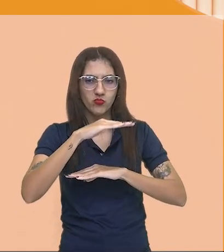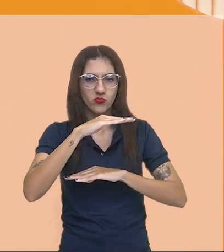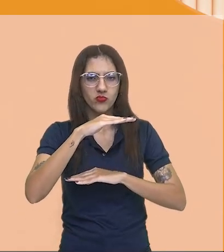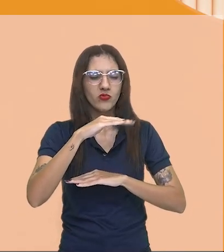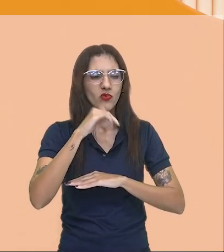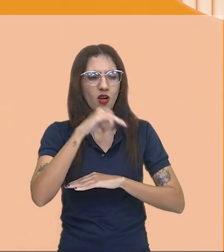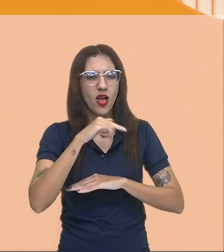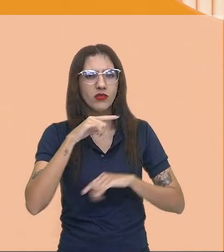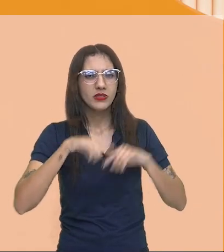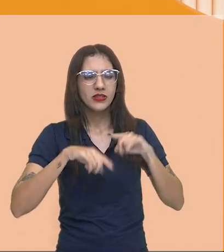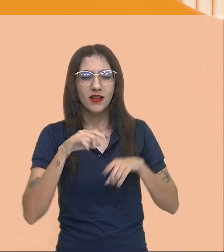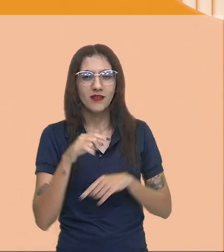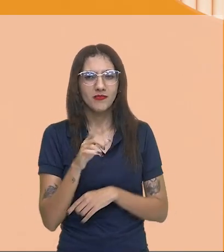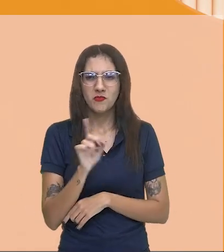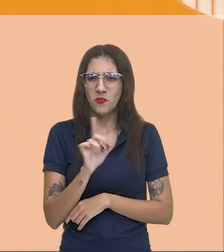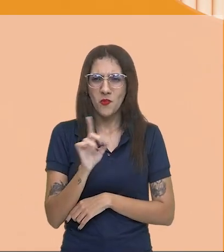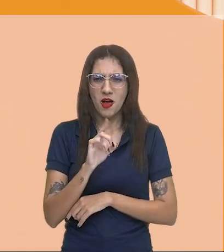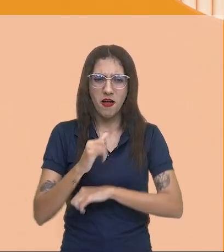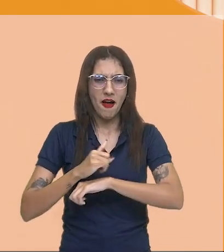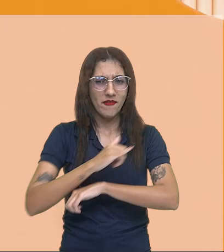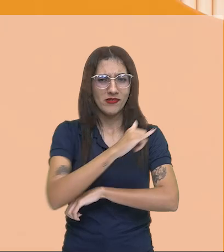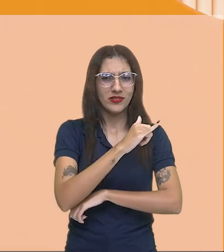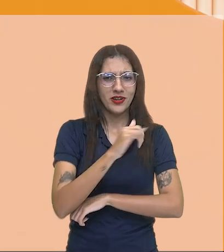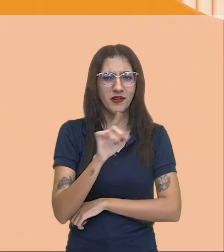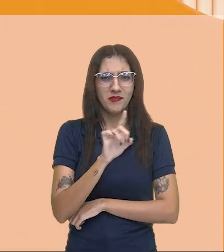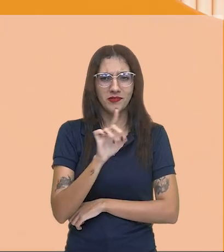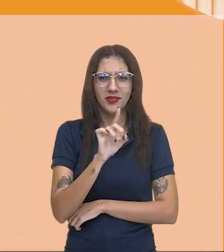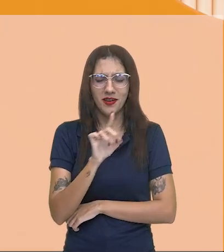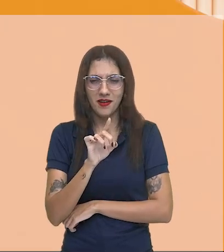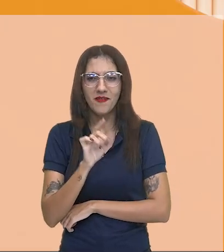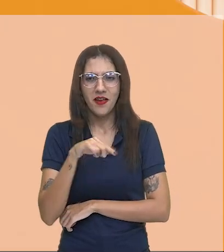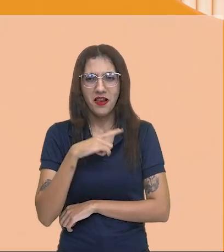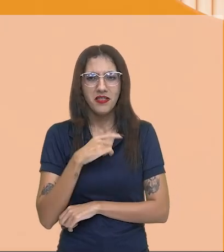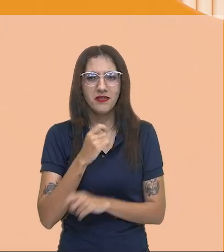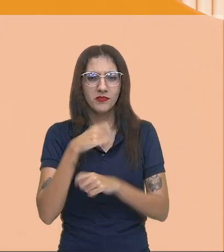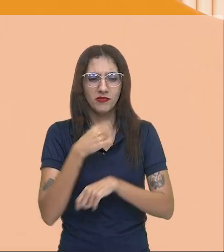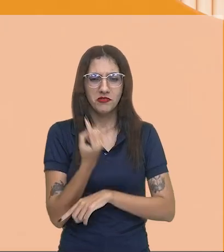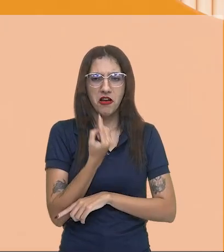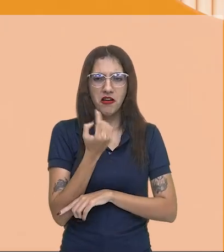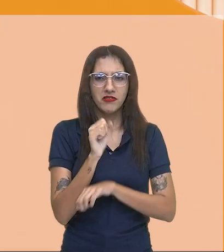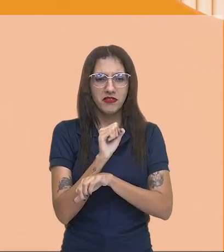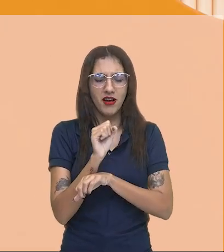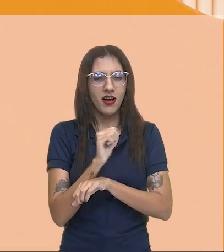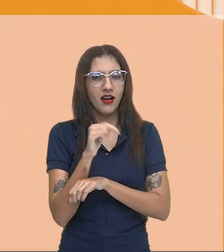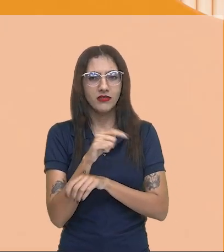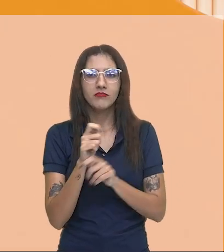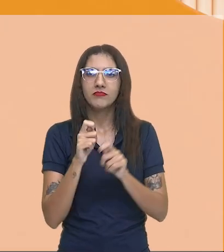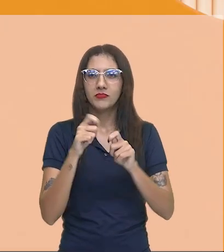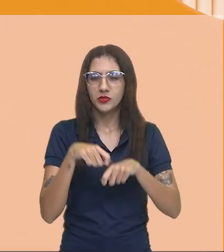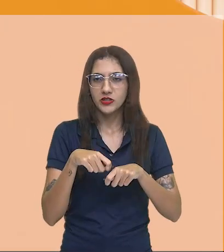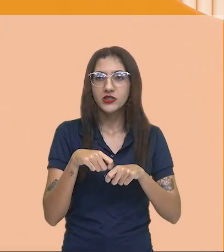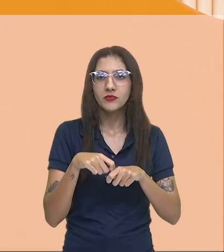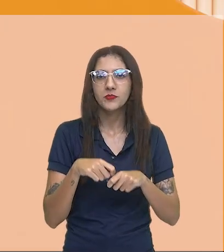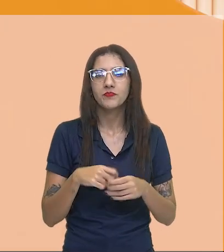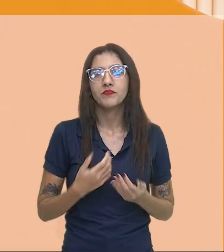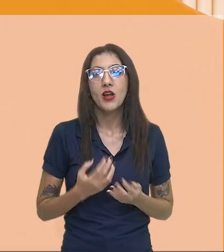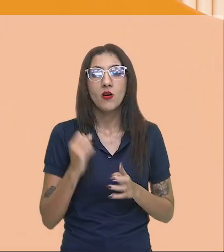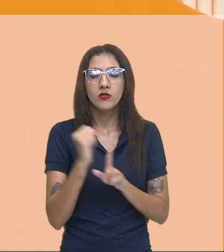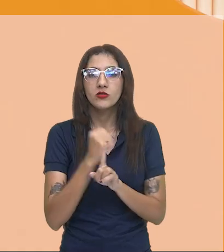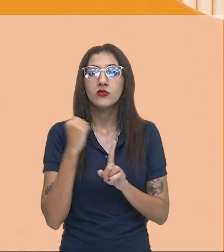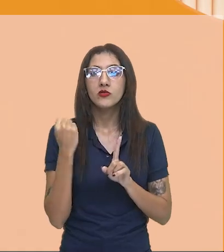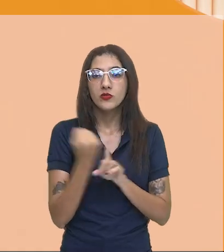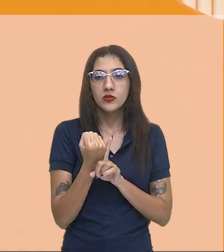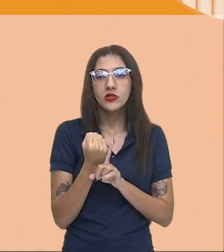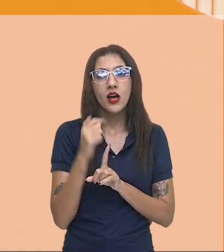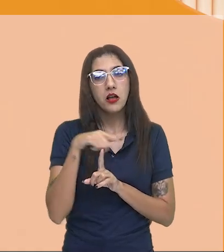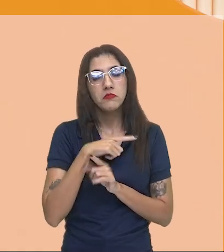que não é avião, mas que pode ser individual, é possível. A sociologia nos dá